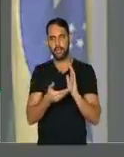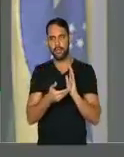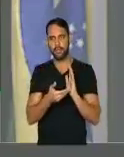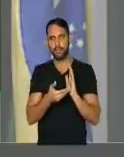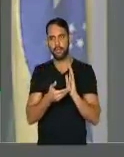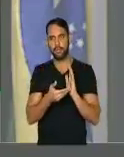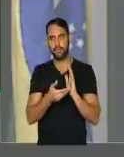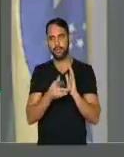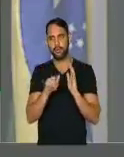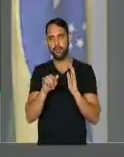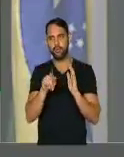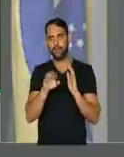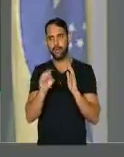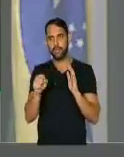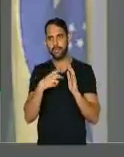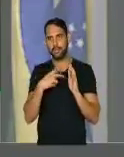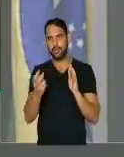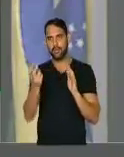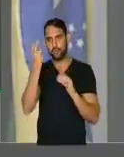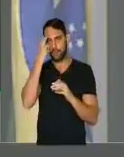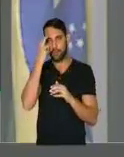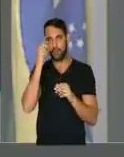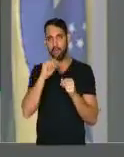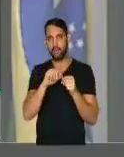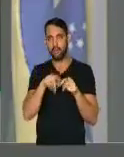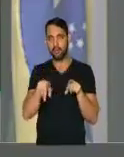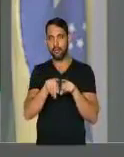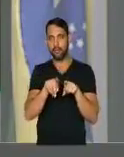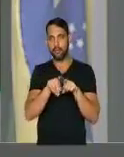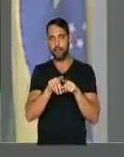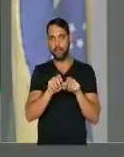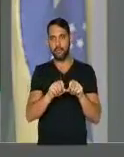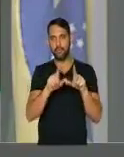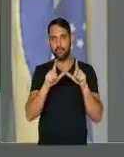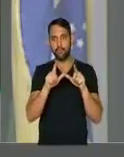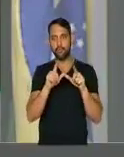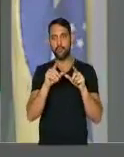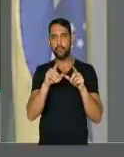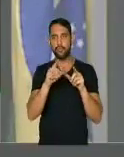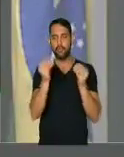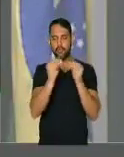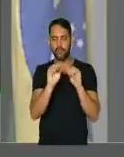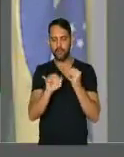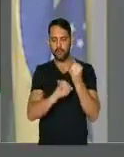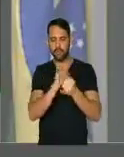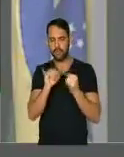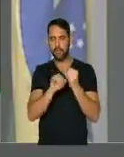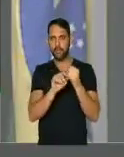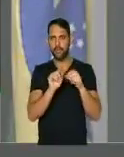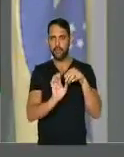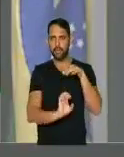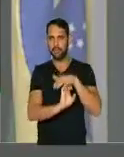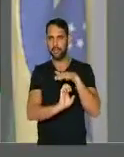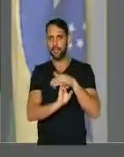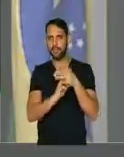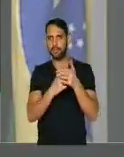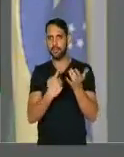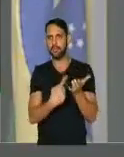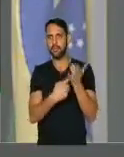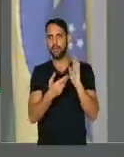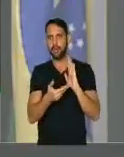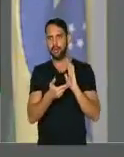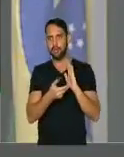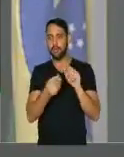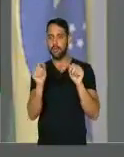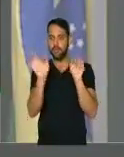casa o Google Artes e Cultura, né? Foi também uma plataforma desenvolvida pela empresa em parceria com a Câmara dos